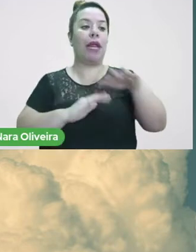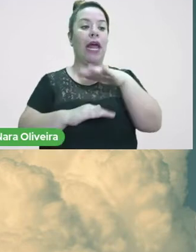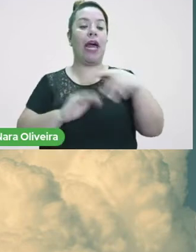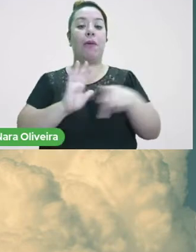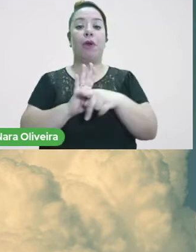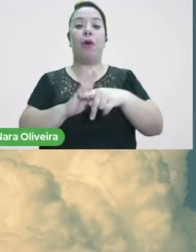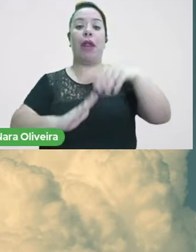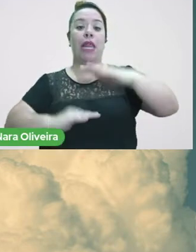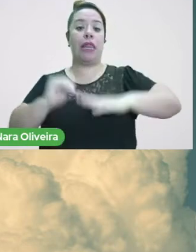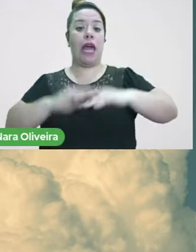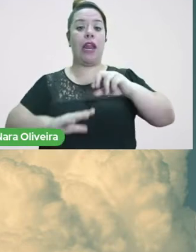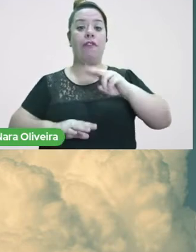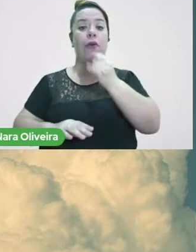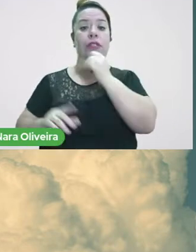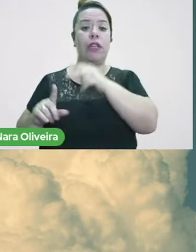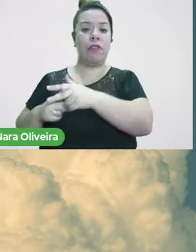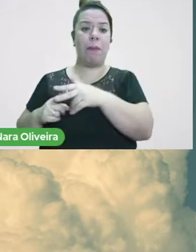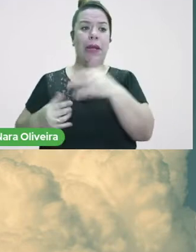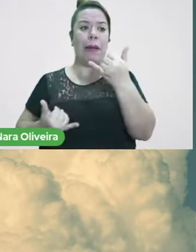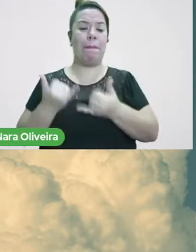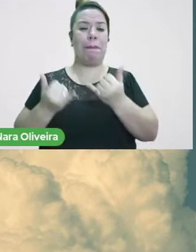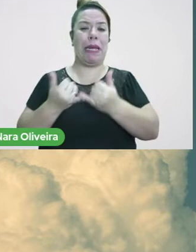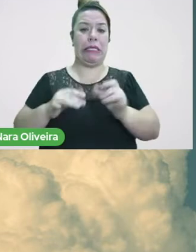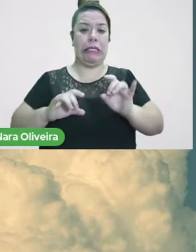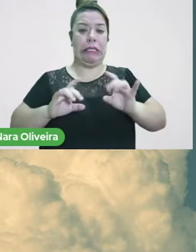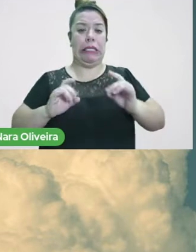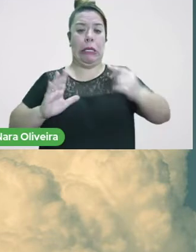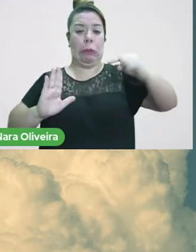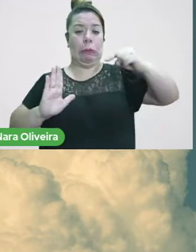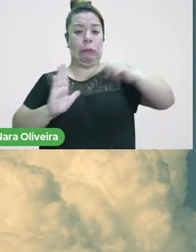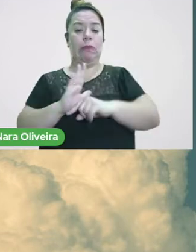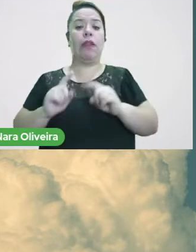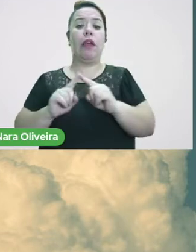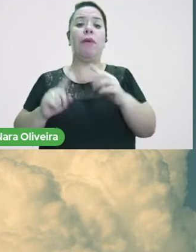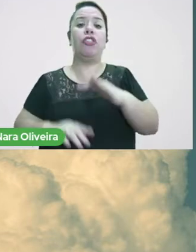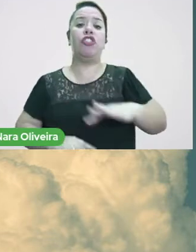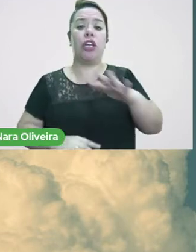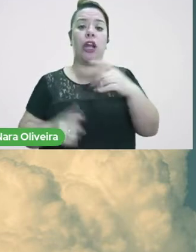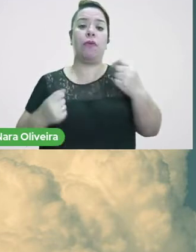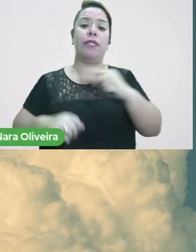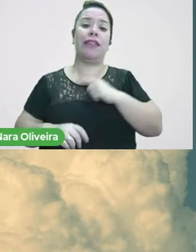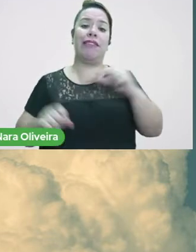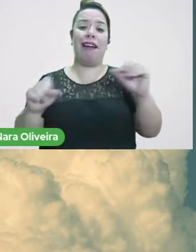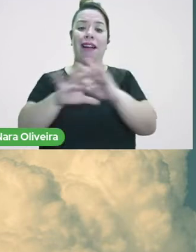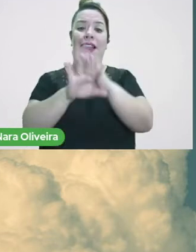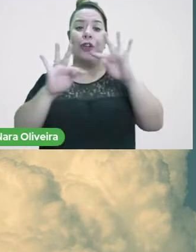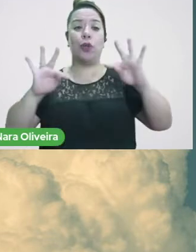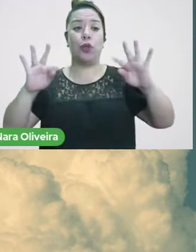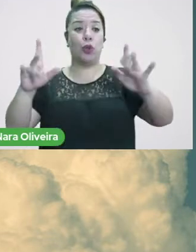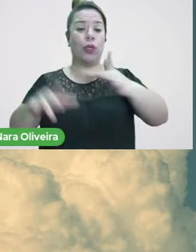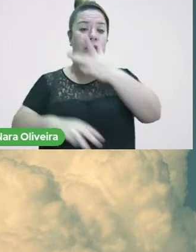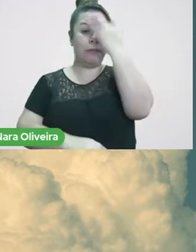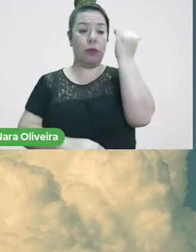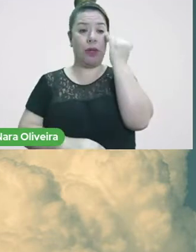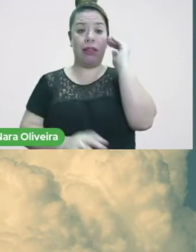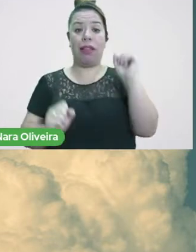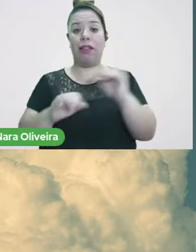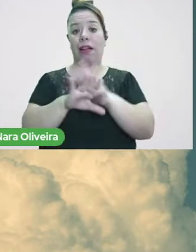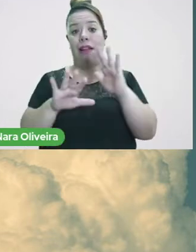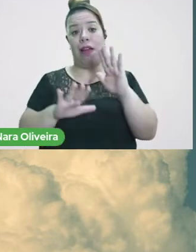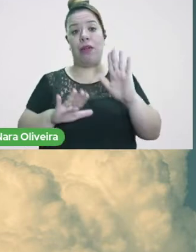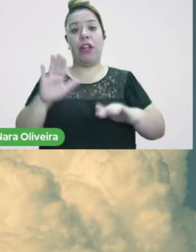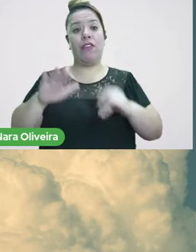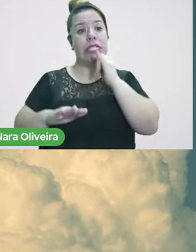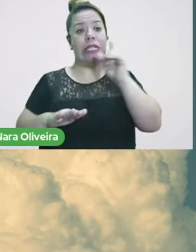pode parecer mais técnico, mas, no geral, tem que ser claro o suficiente para que todo mundo entenda, mesmo que em alto nível, tá?